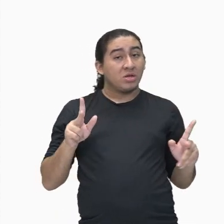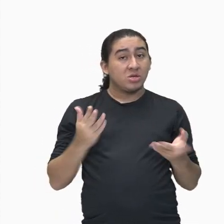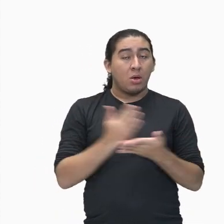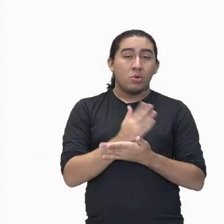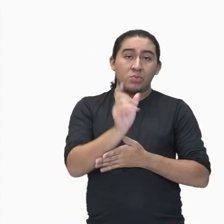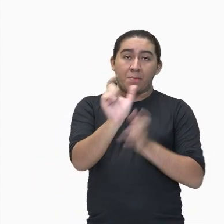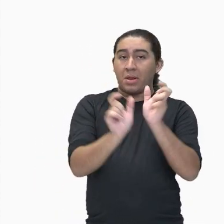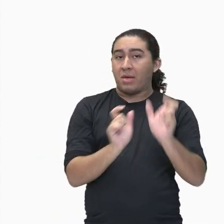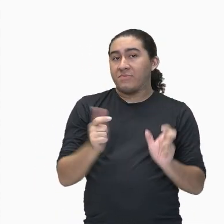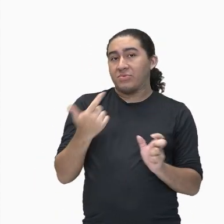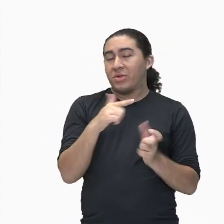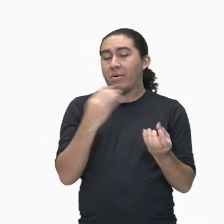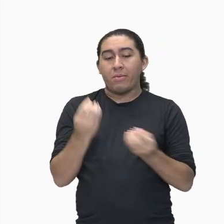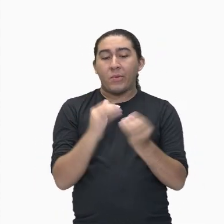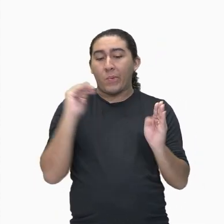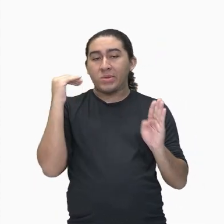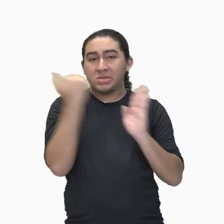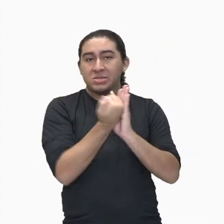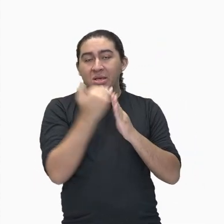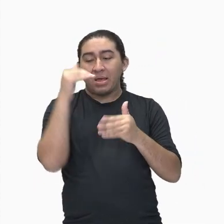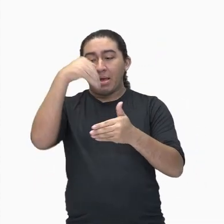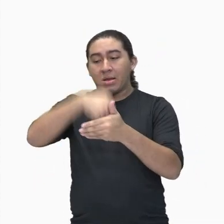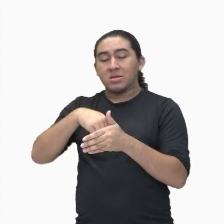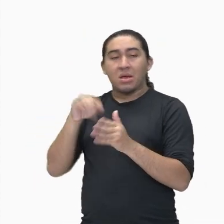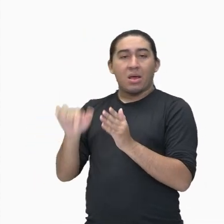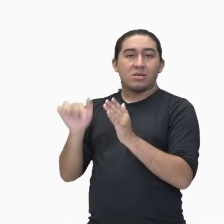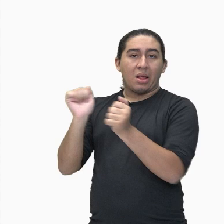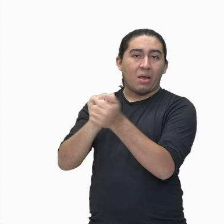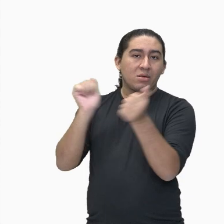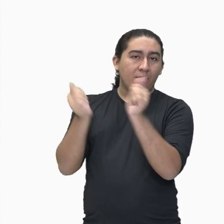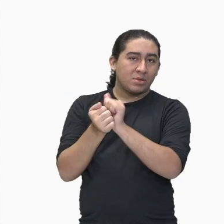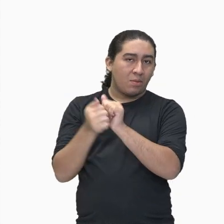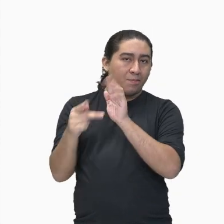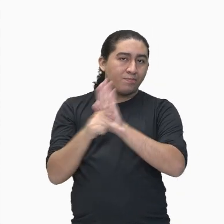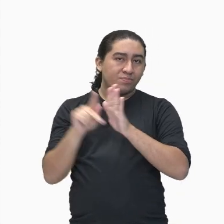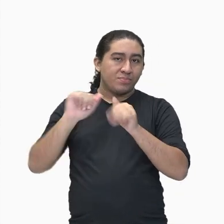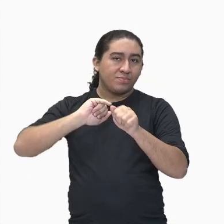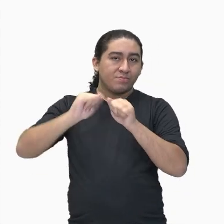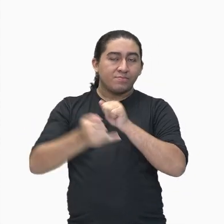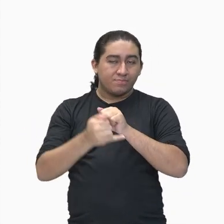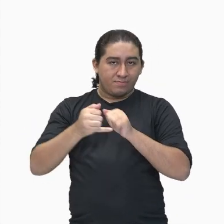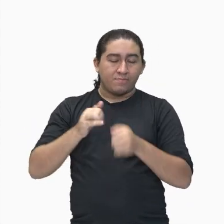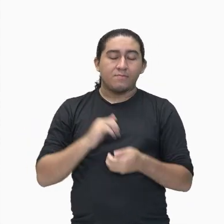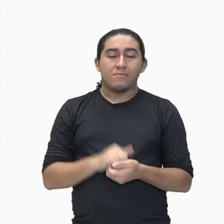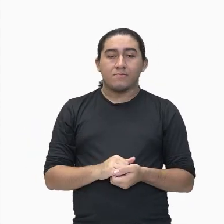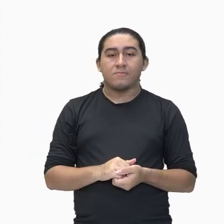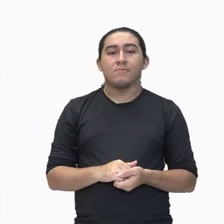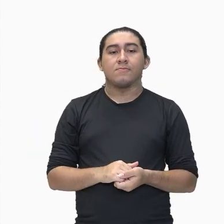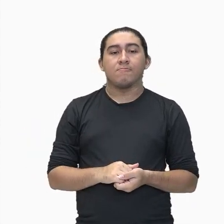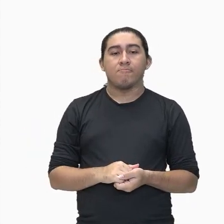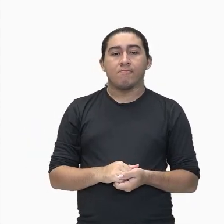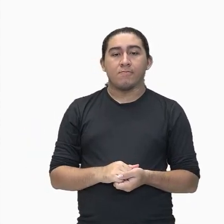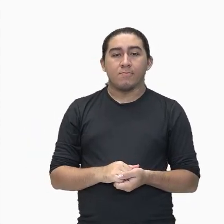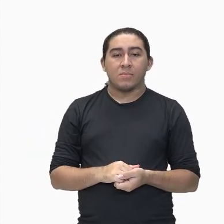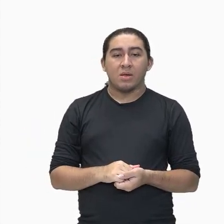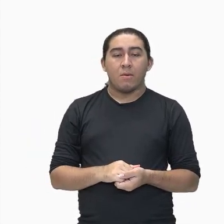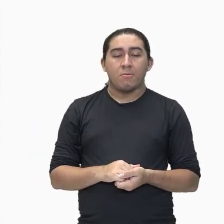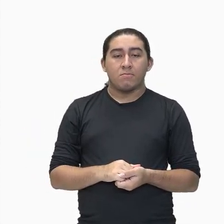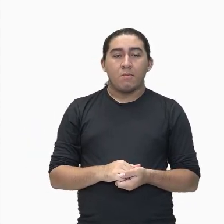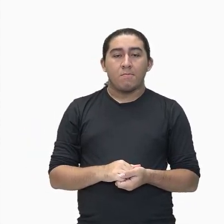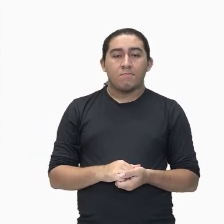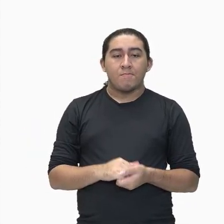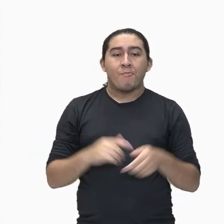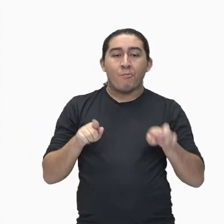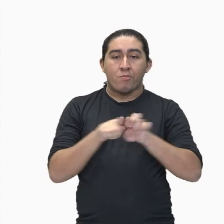vão poder entrar na flexão de grau dos adjetivos comuns, né? Aí tem o